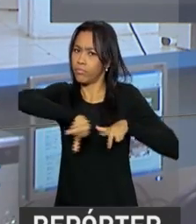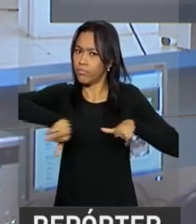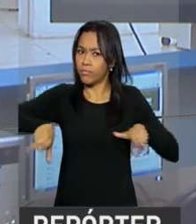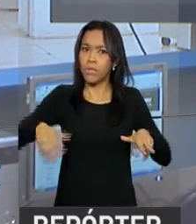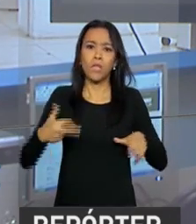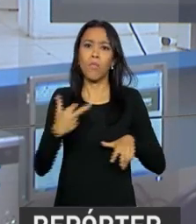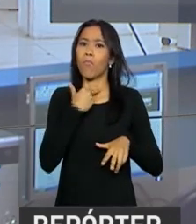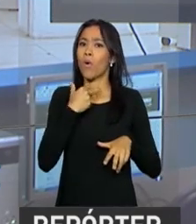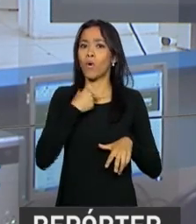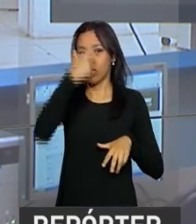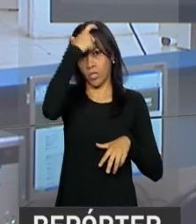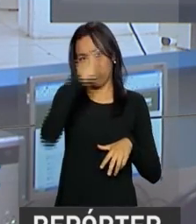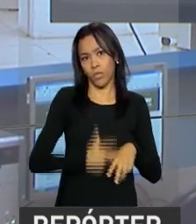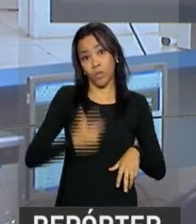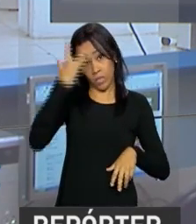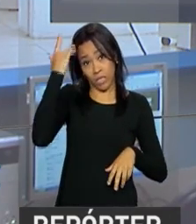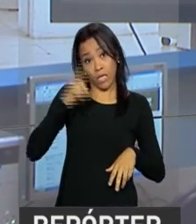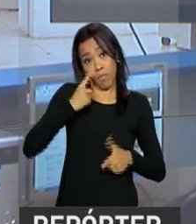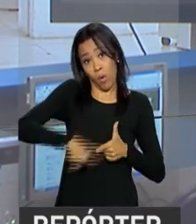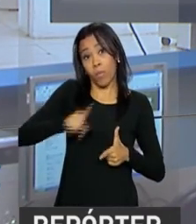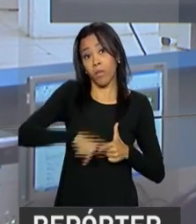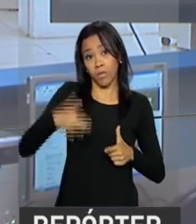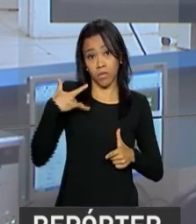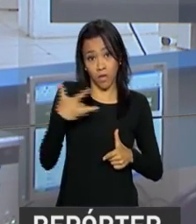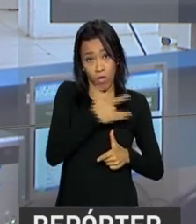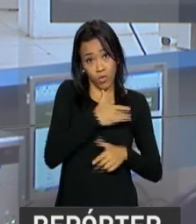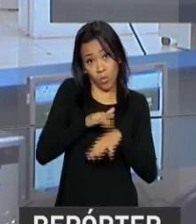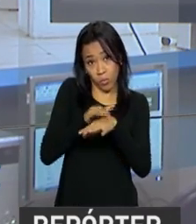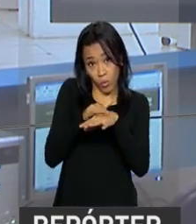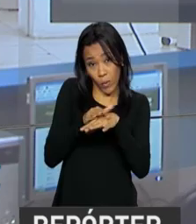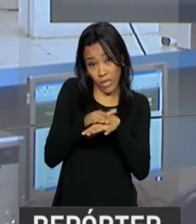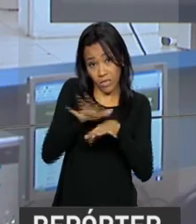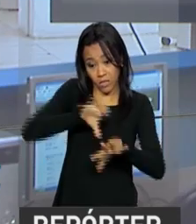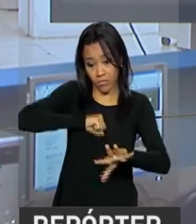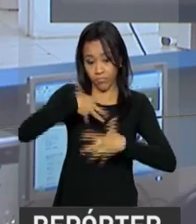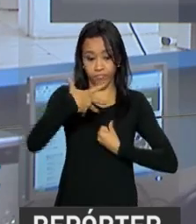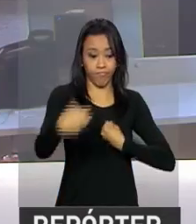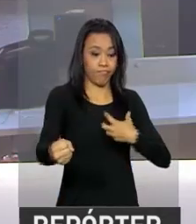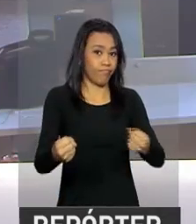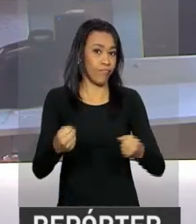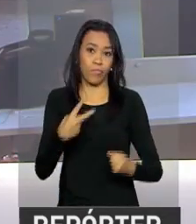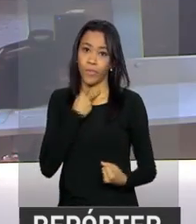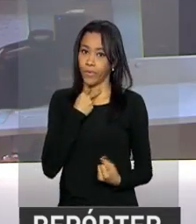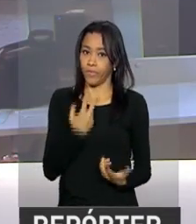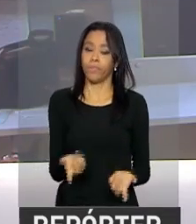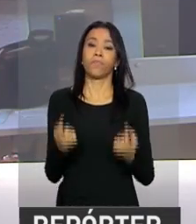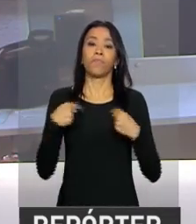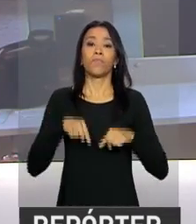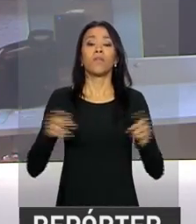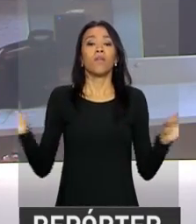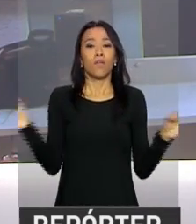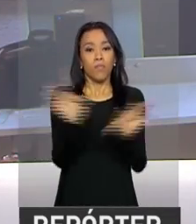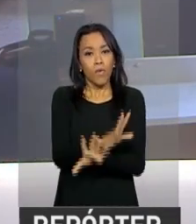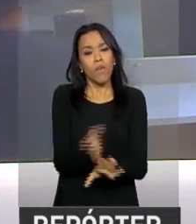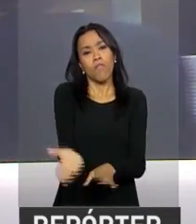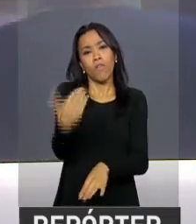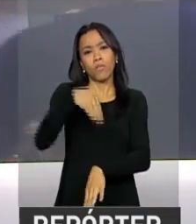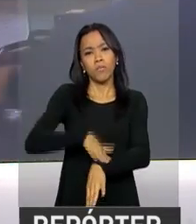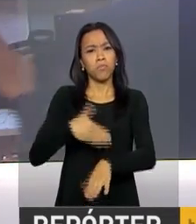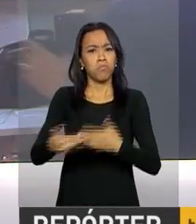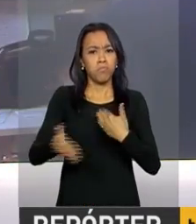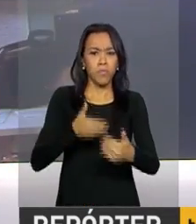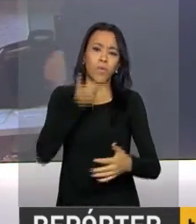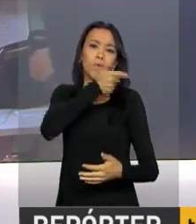ser doadoras pessoas com alguns problemas de saúde como doenças contagiosas nós ficamos por aqui voltamos a qualquer